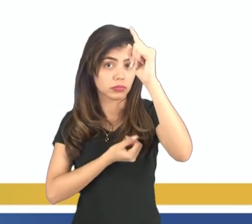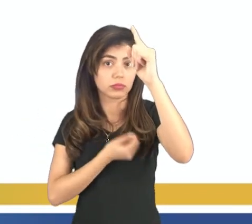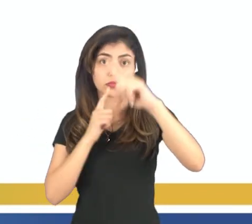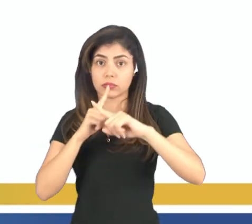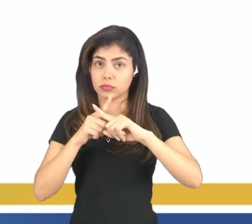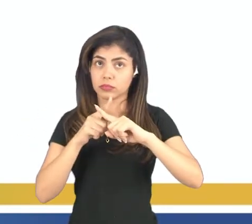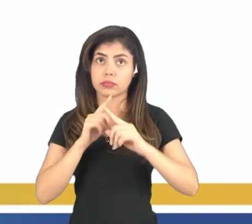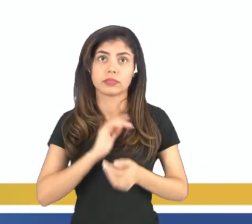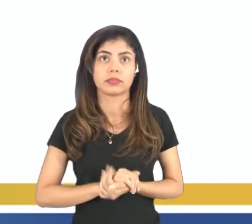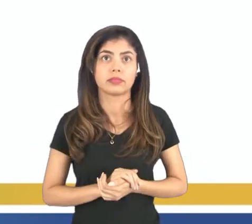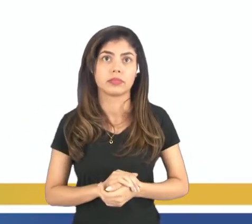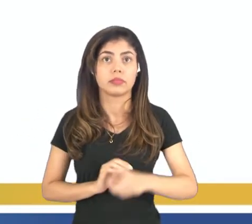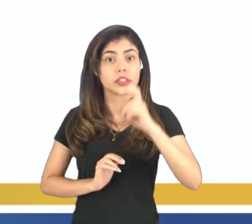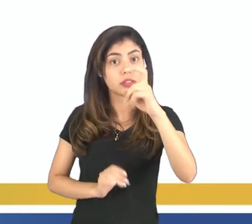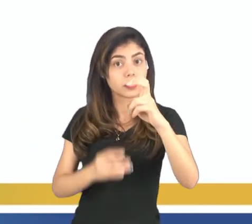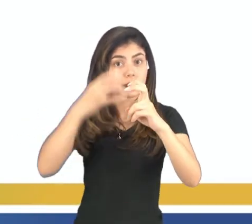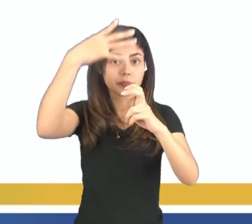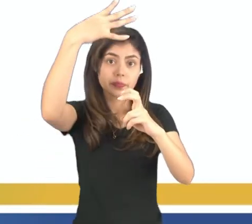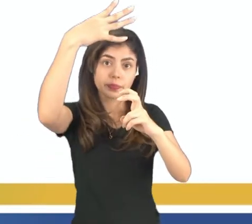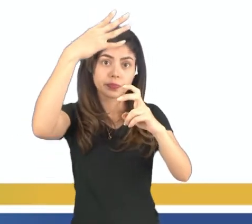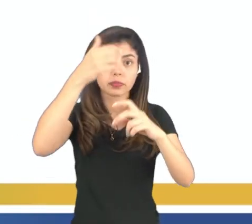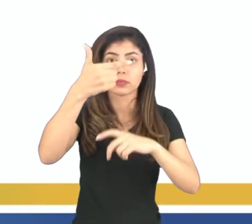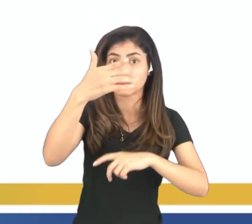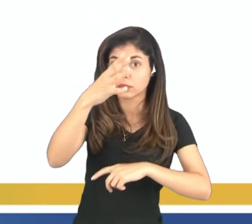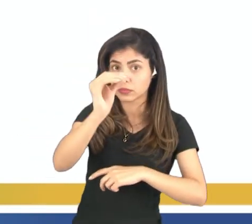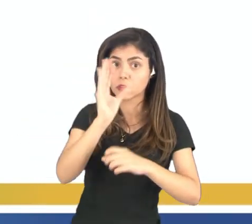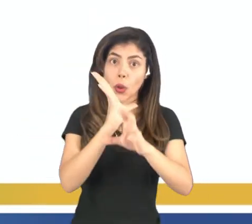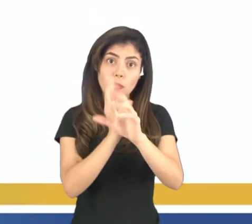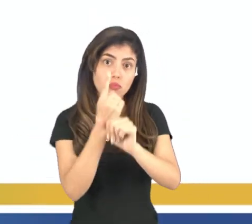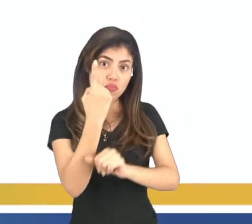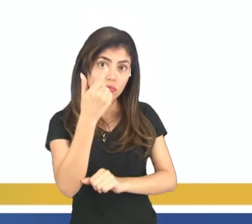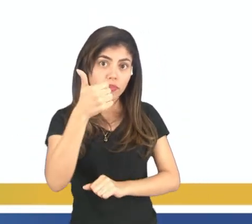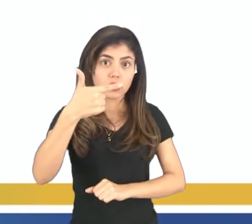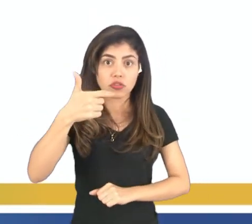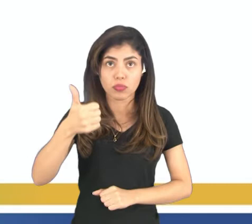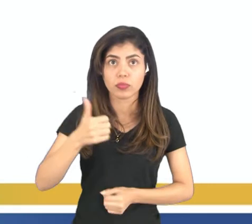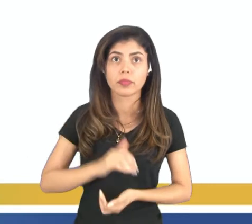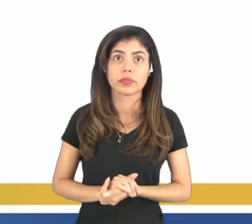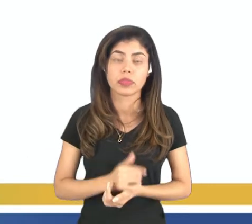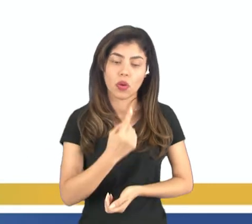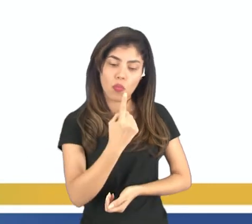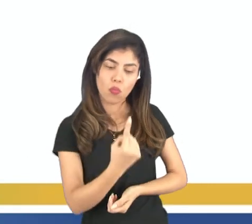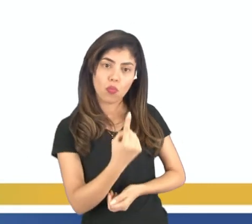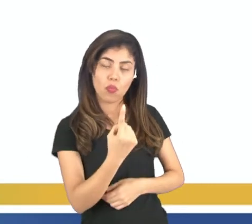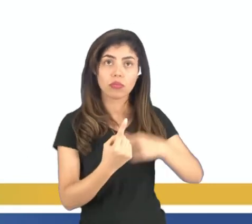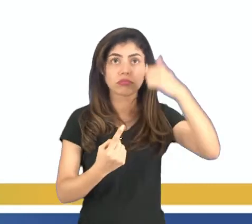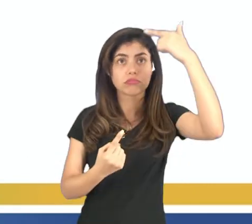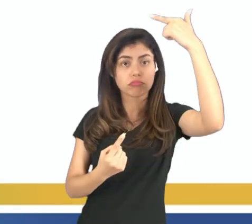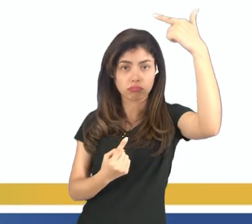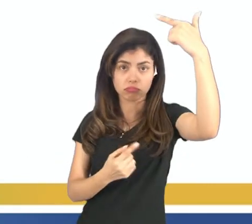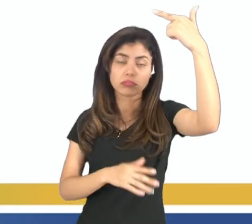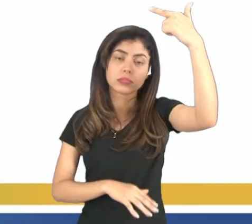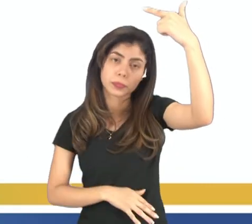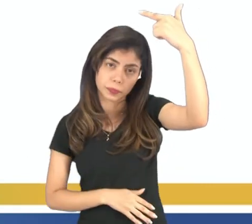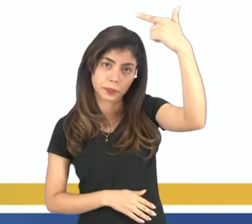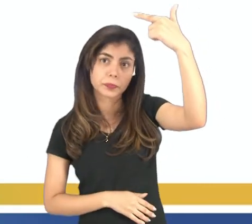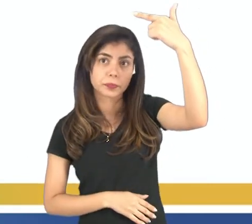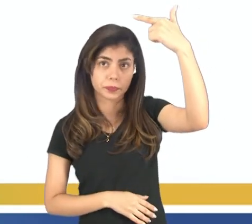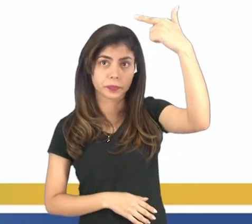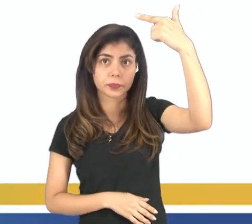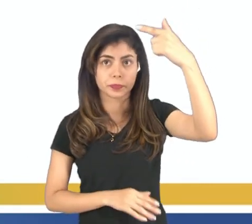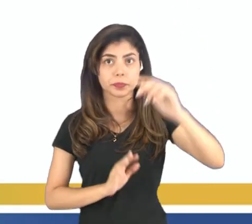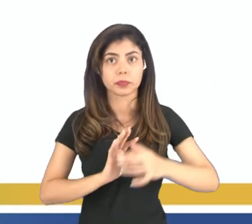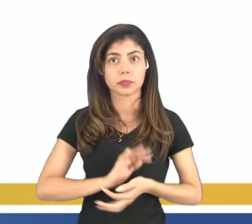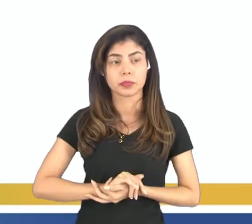que nós vamos multiplicar 5 x 4 da 20 mais um 21 deixa um e é leva o 2 em cima do próximo